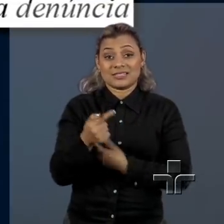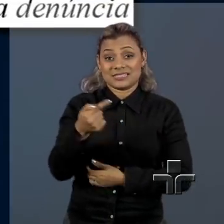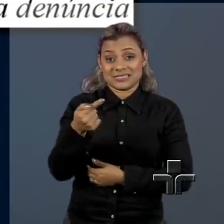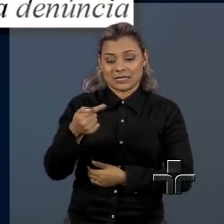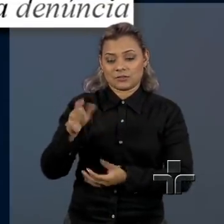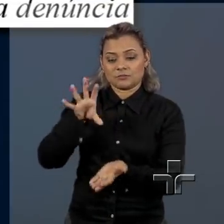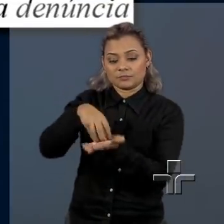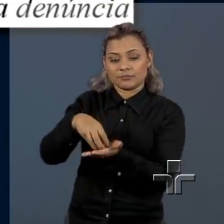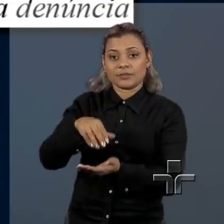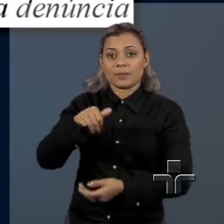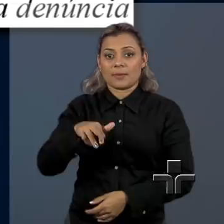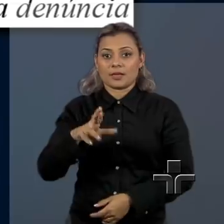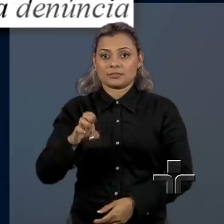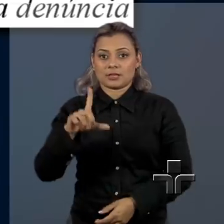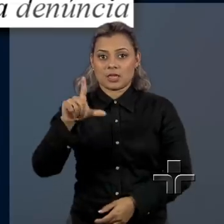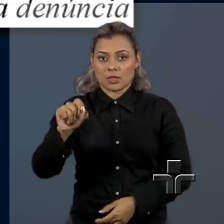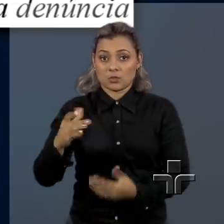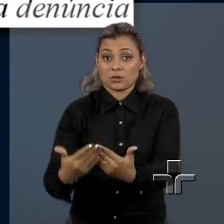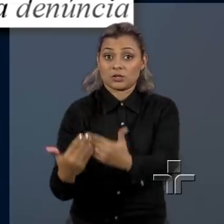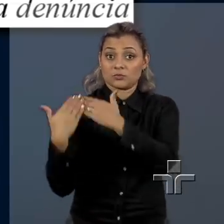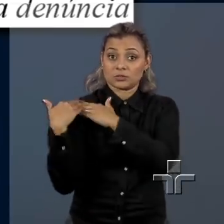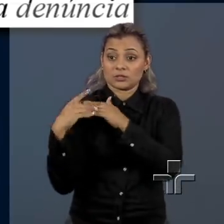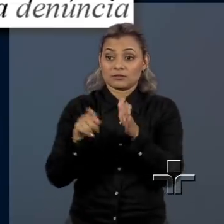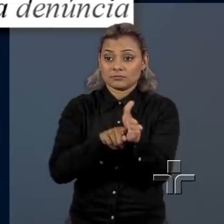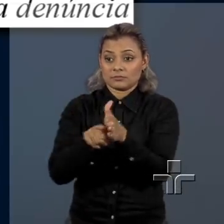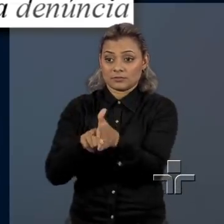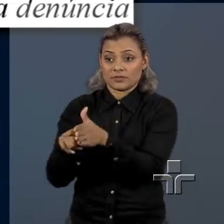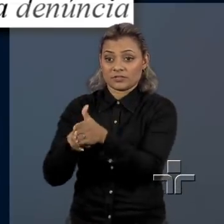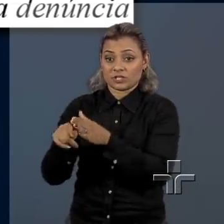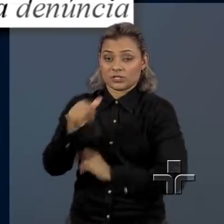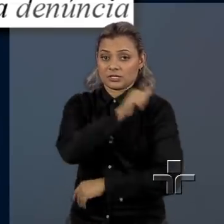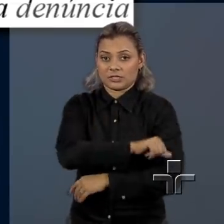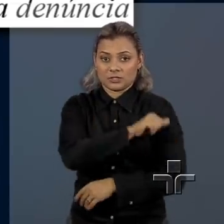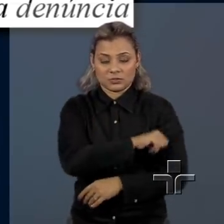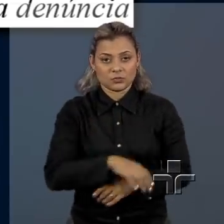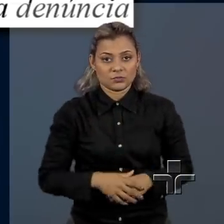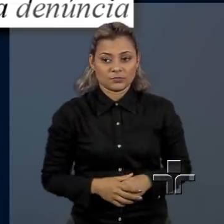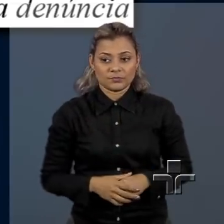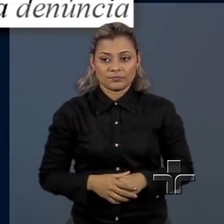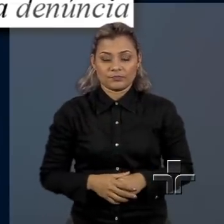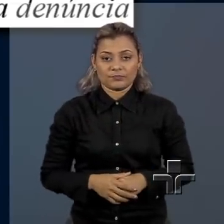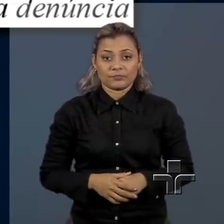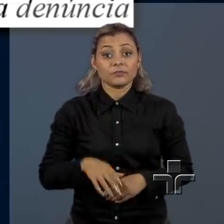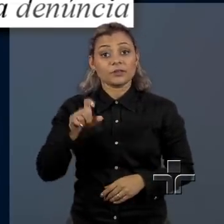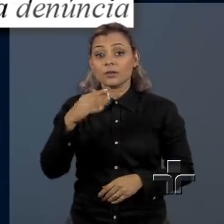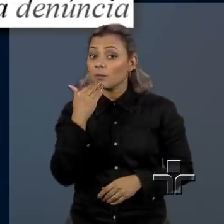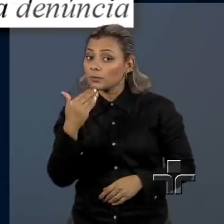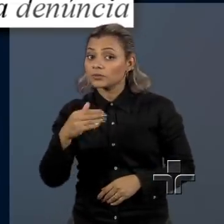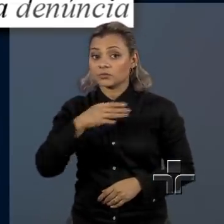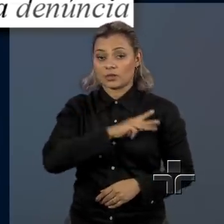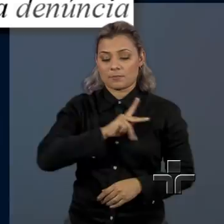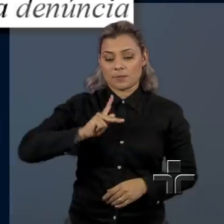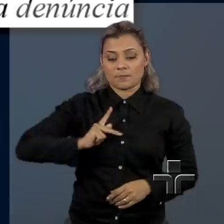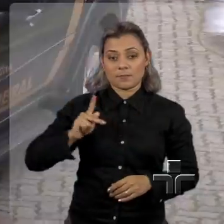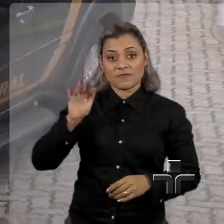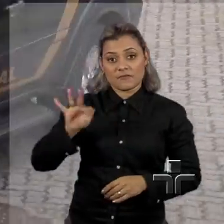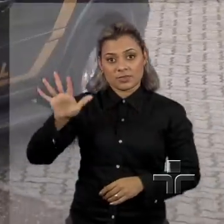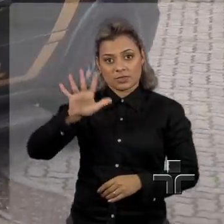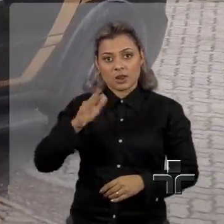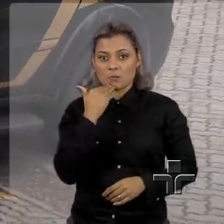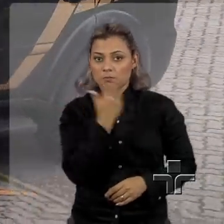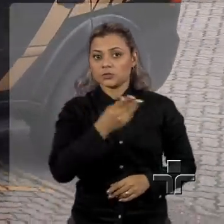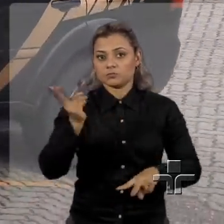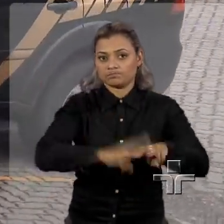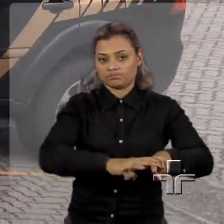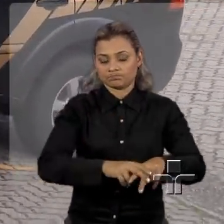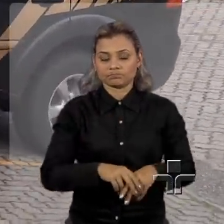Federal, Marcelo Bretas, responsável pela Lava Jato no Rio. O pedido foi feito pelo Ministério Público Federal. Ao todo,